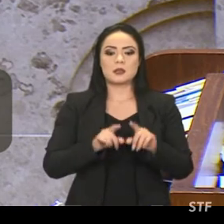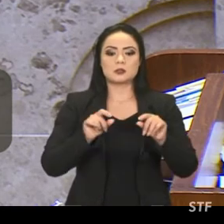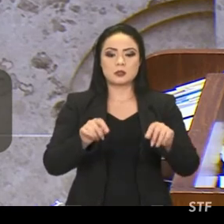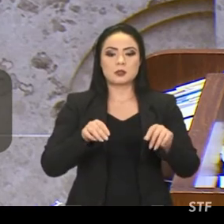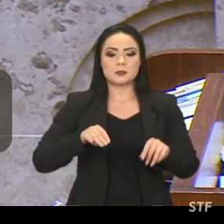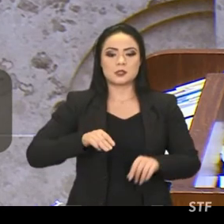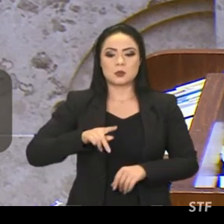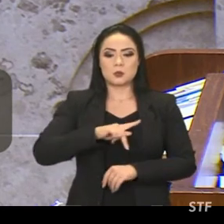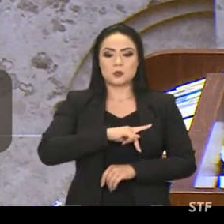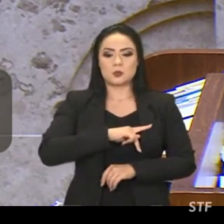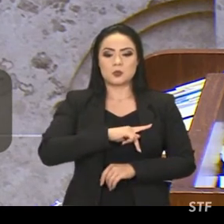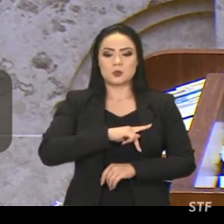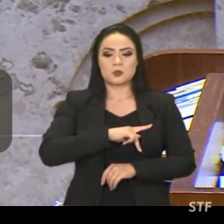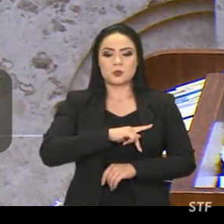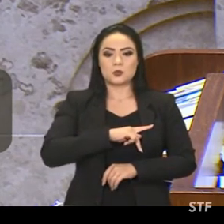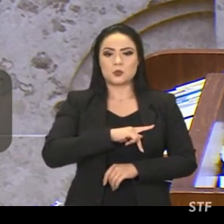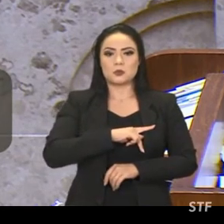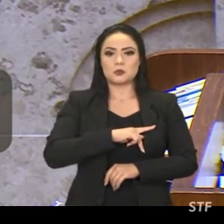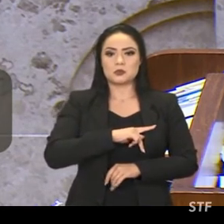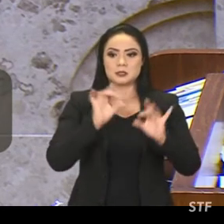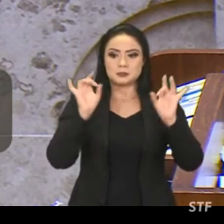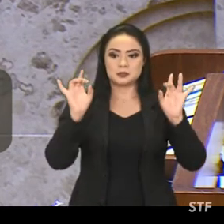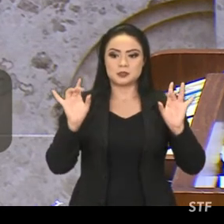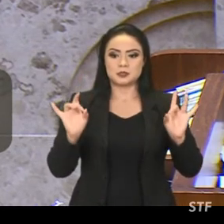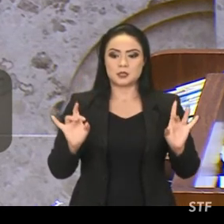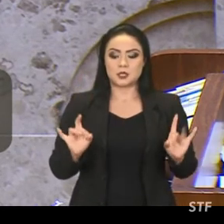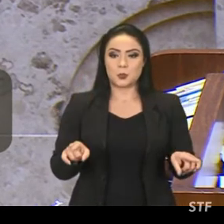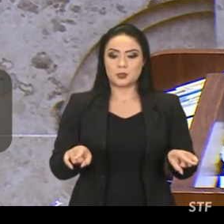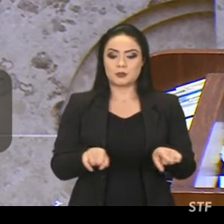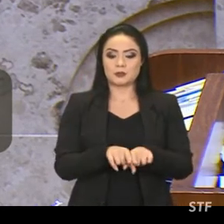Ministério Público especial e